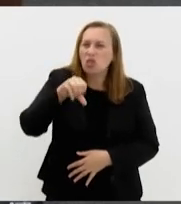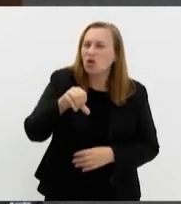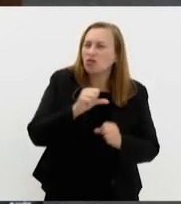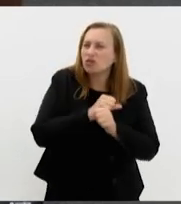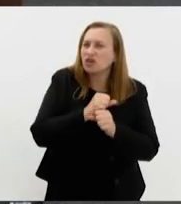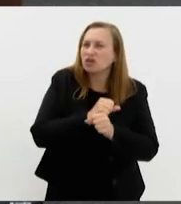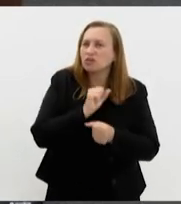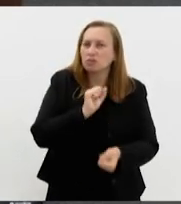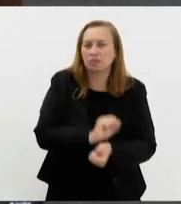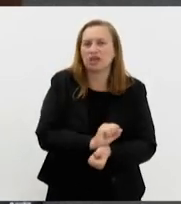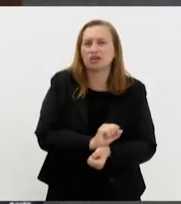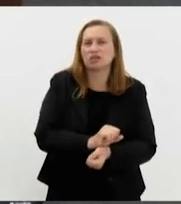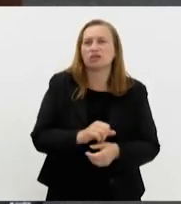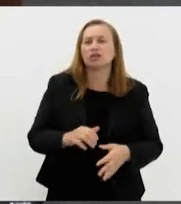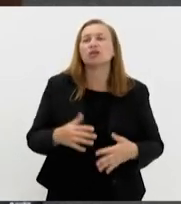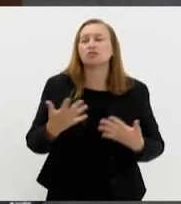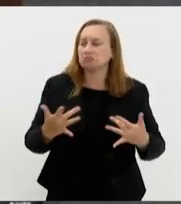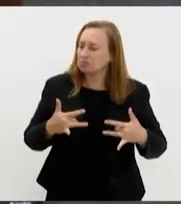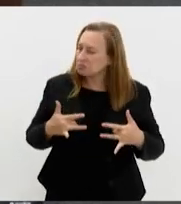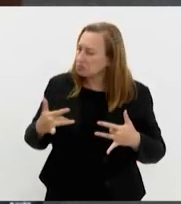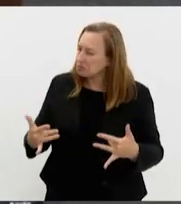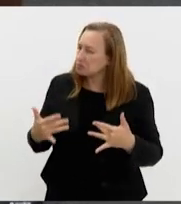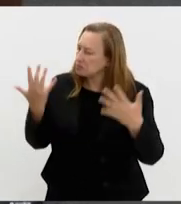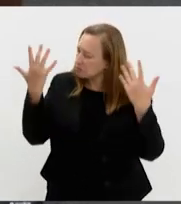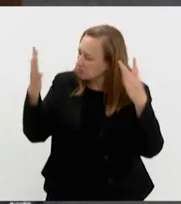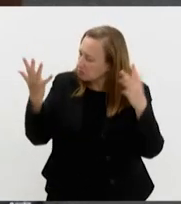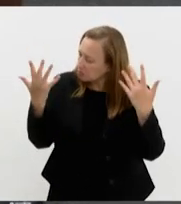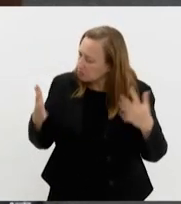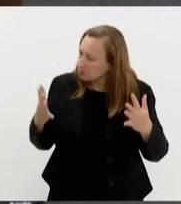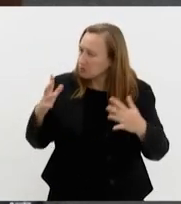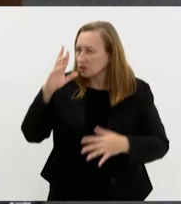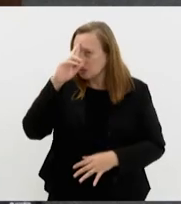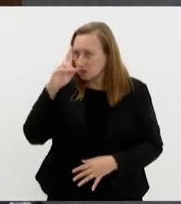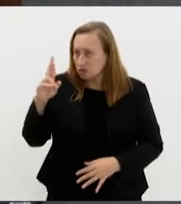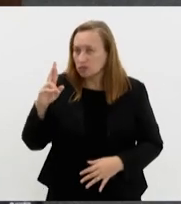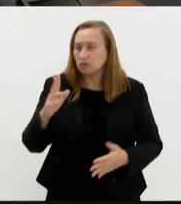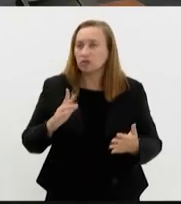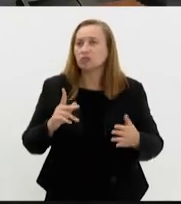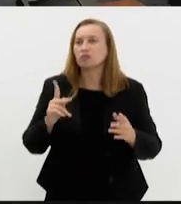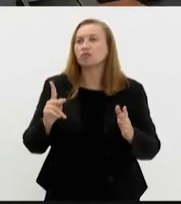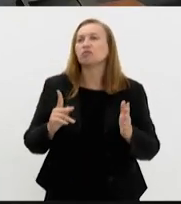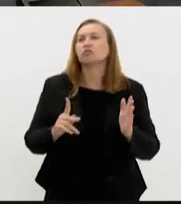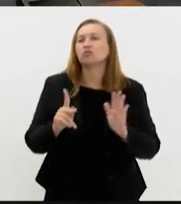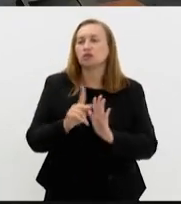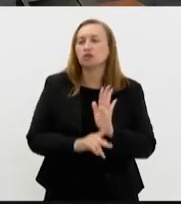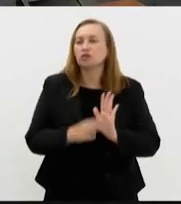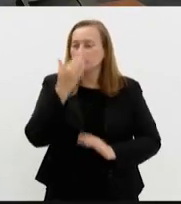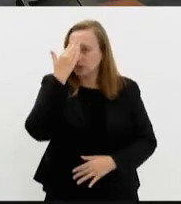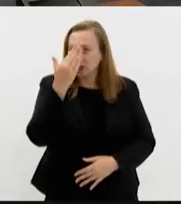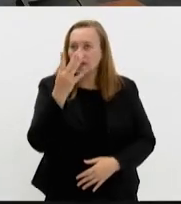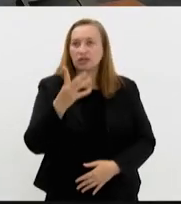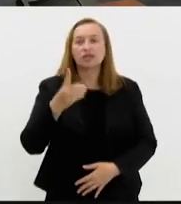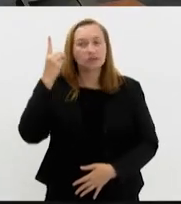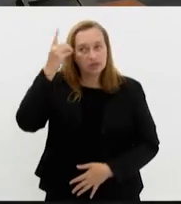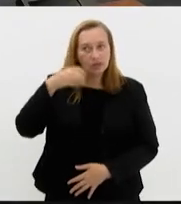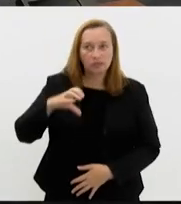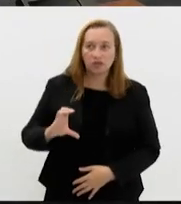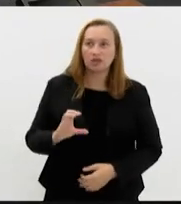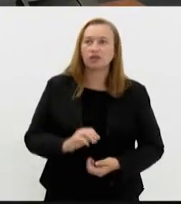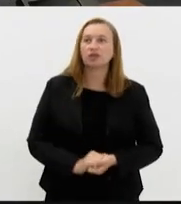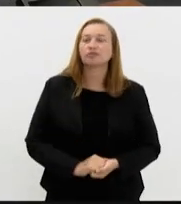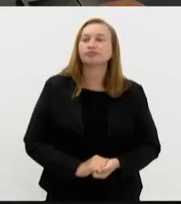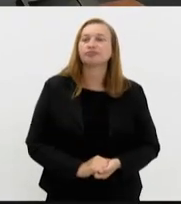ser votado. Queria me solidarizar e parabenizar a Vossa Excelência pelo projeto. Muito obrigado, deputado. Obrigado,